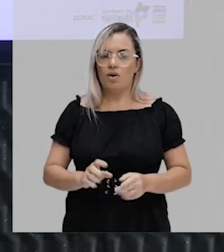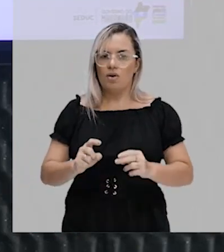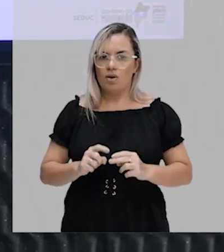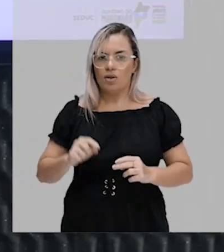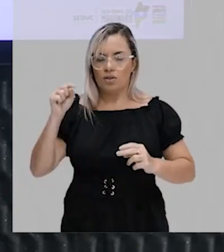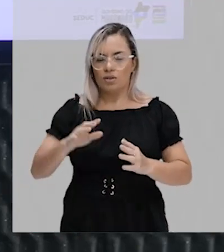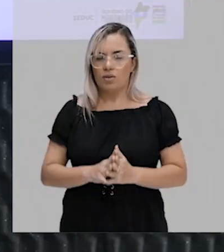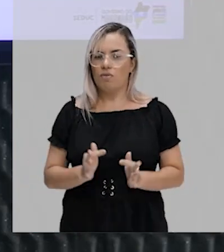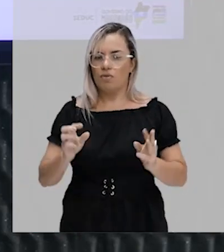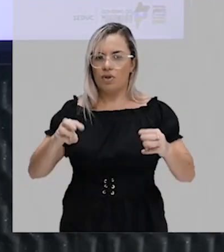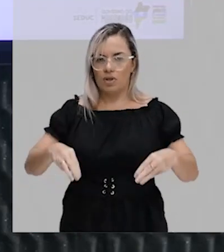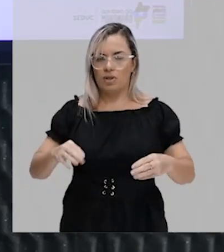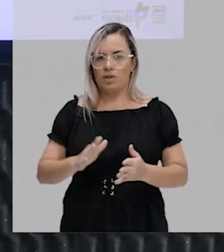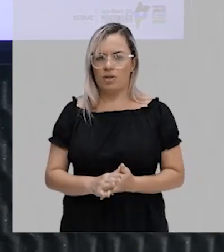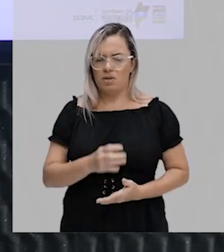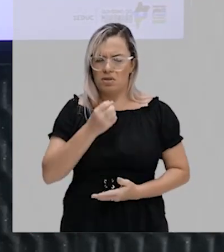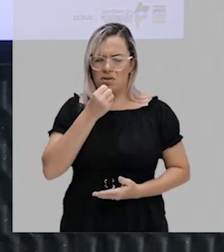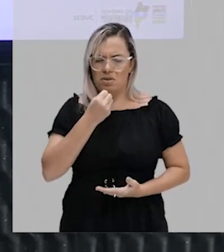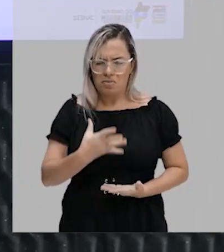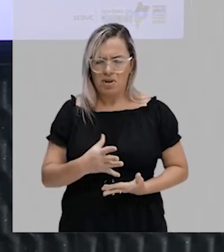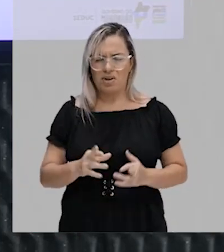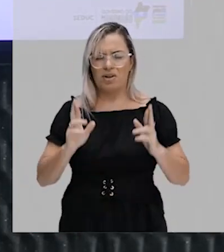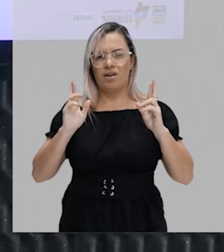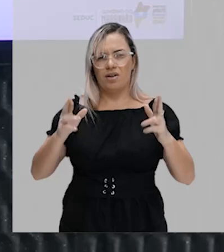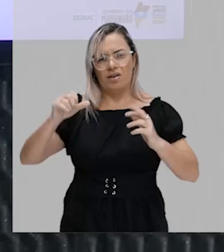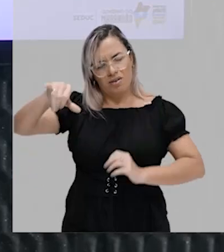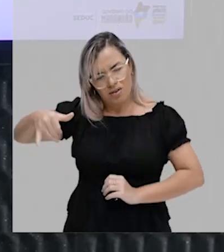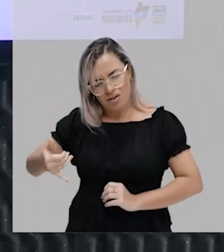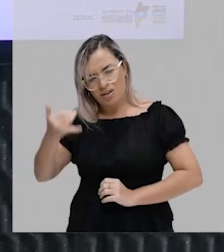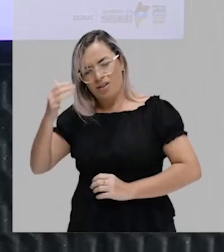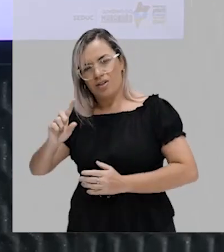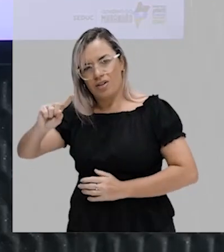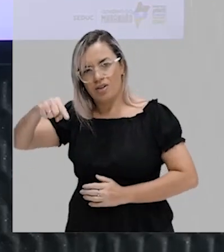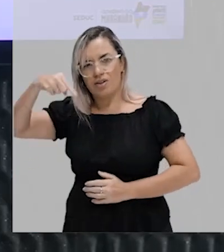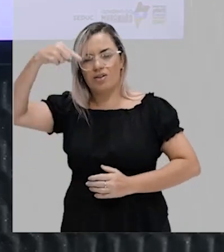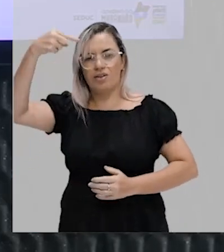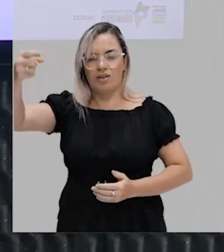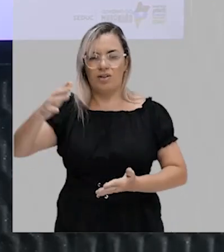tenha sido boa para vocês e proveitosa. E a gente já deixa marcado o encontro